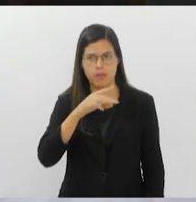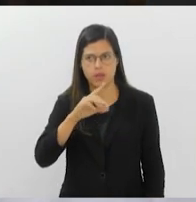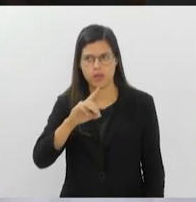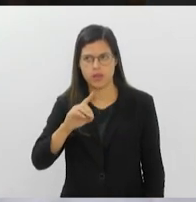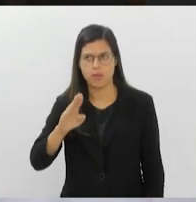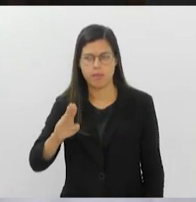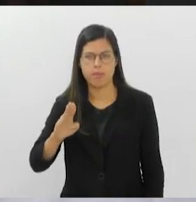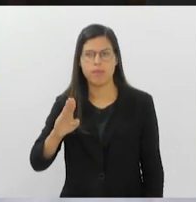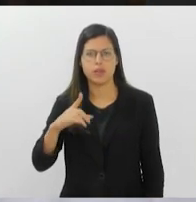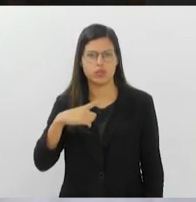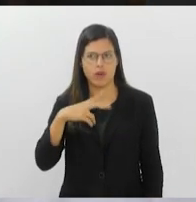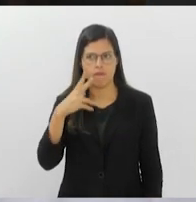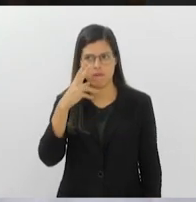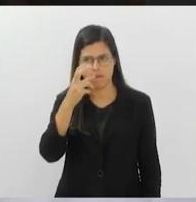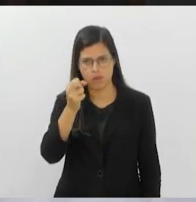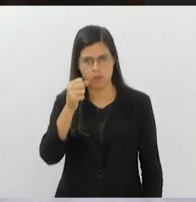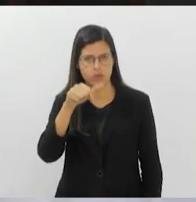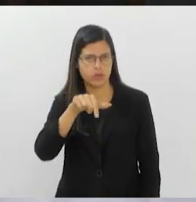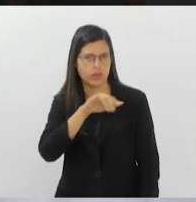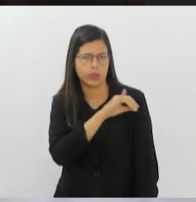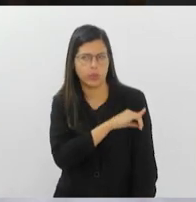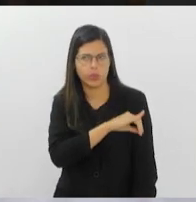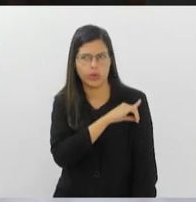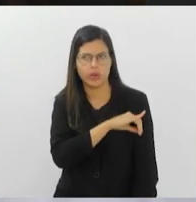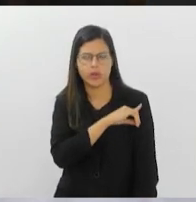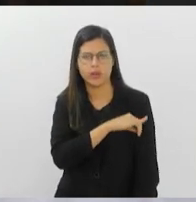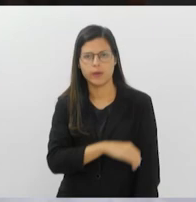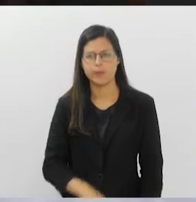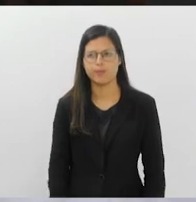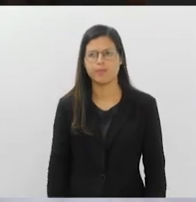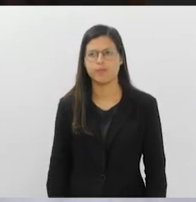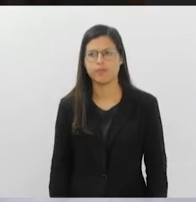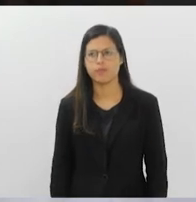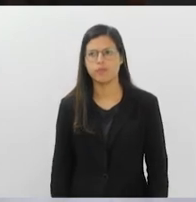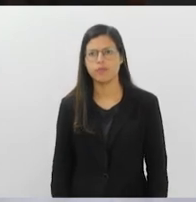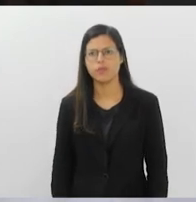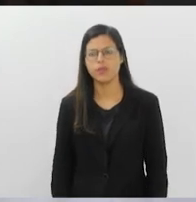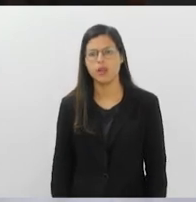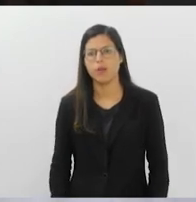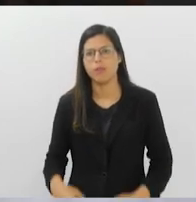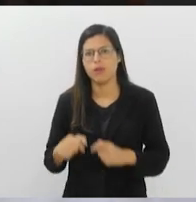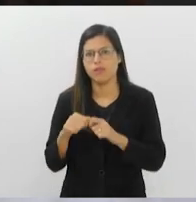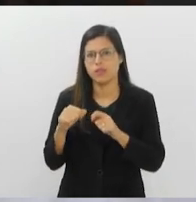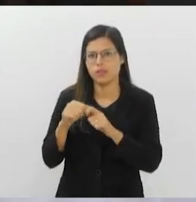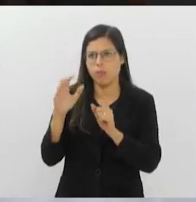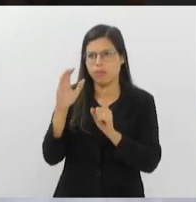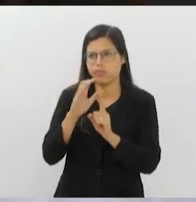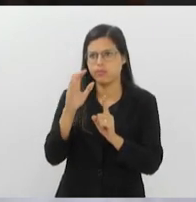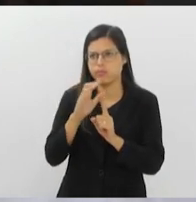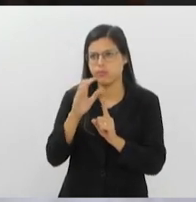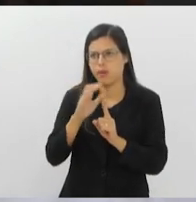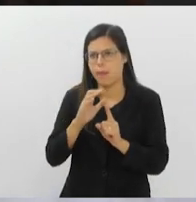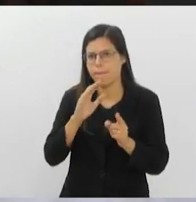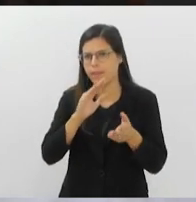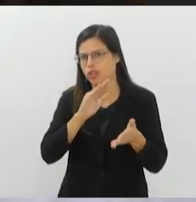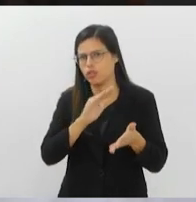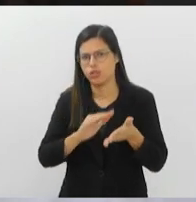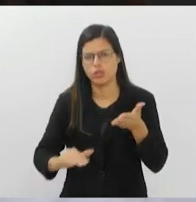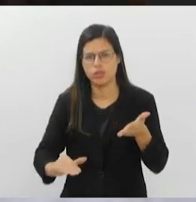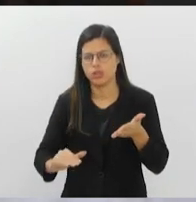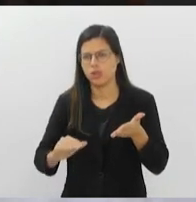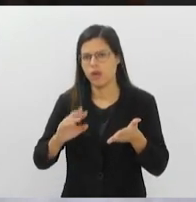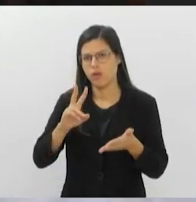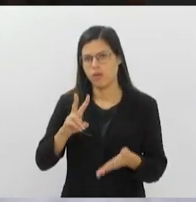PMDB nacional, que era quem estava controlando o Ministério da Saúde, para fazer uma pressão pela derrubada do Valêncio. E de lá para